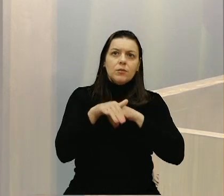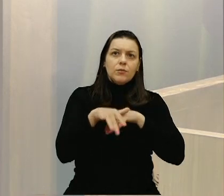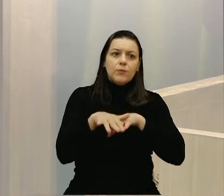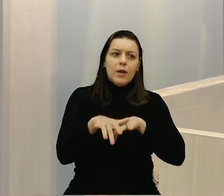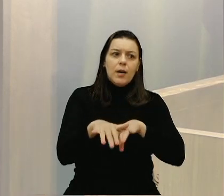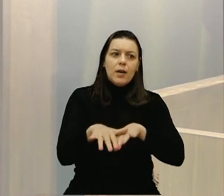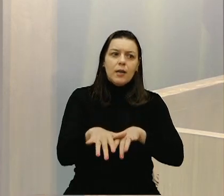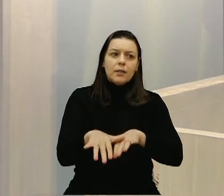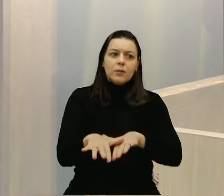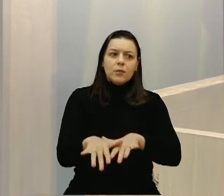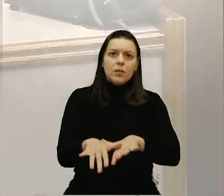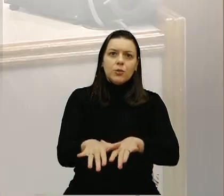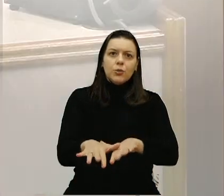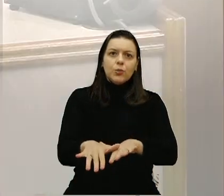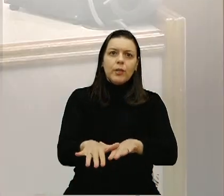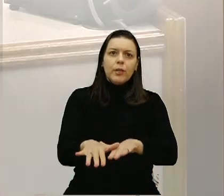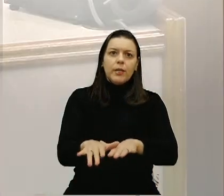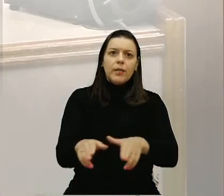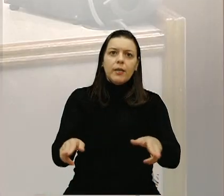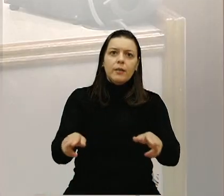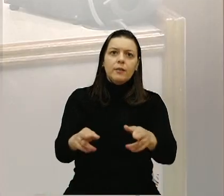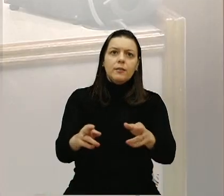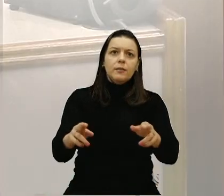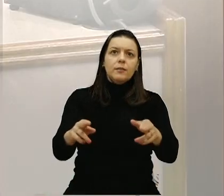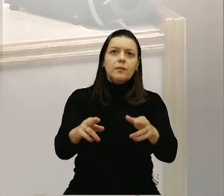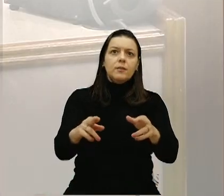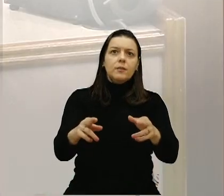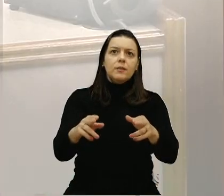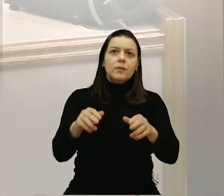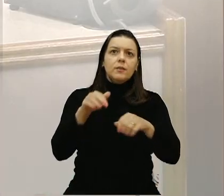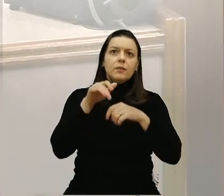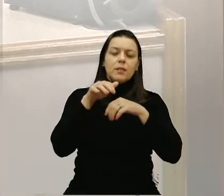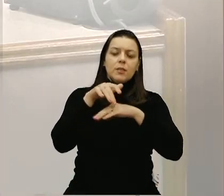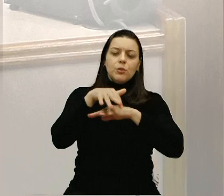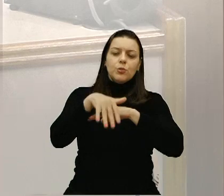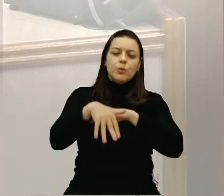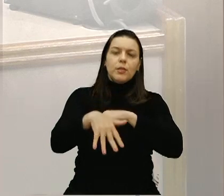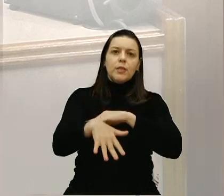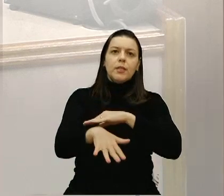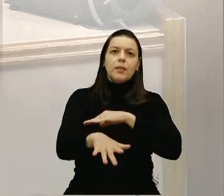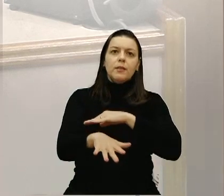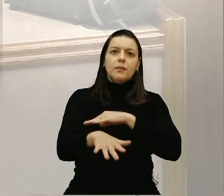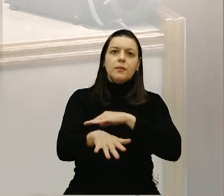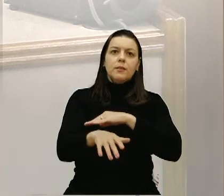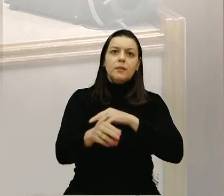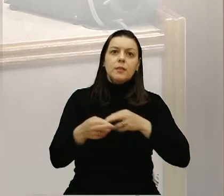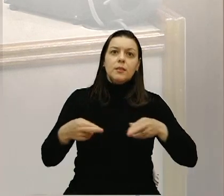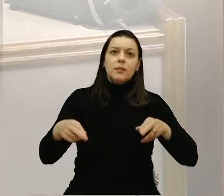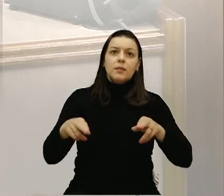é Xangô da pedreira, ele nasceu na cachoeira.